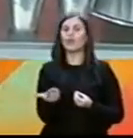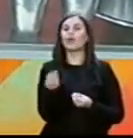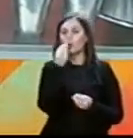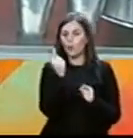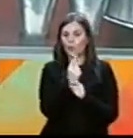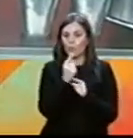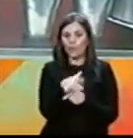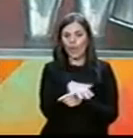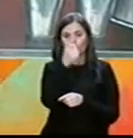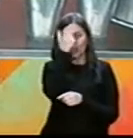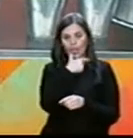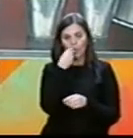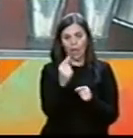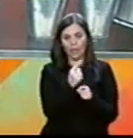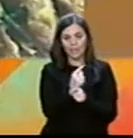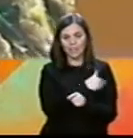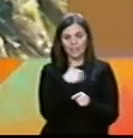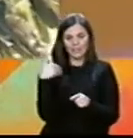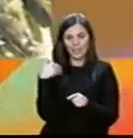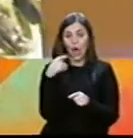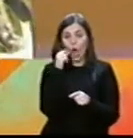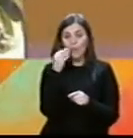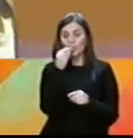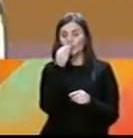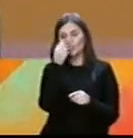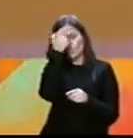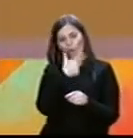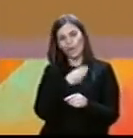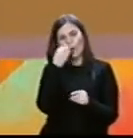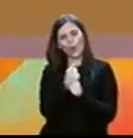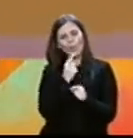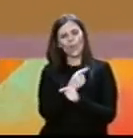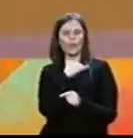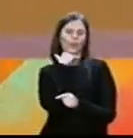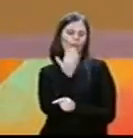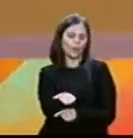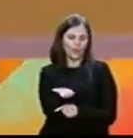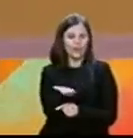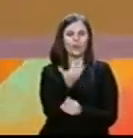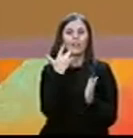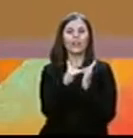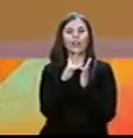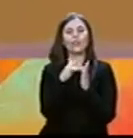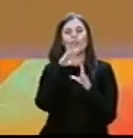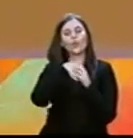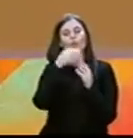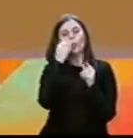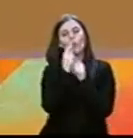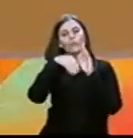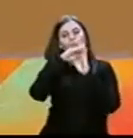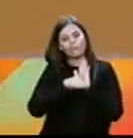especialista em história da alimentação. E é um livro que tem receitas muito práticas, Jorge. É um livro aos